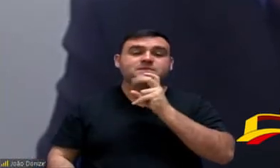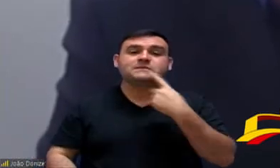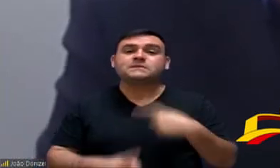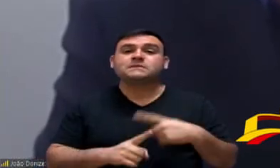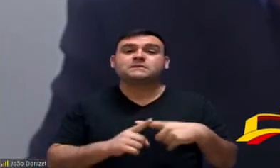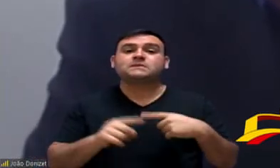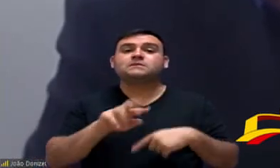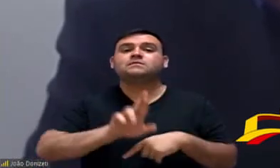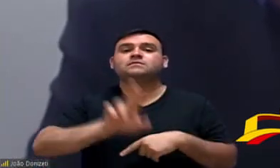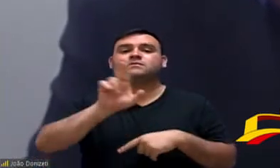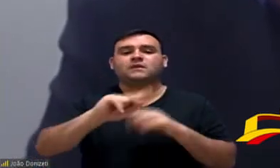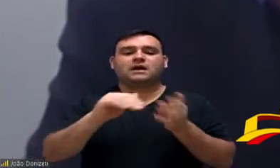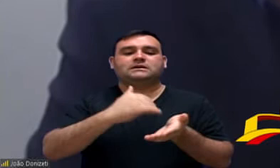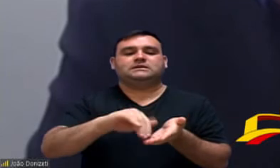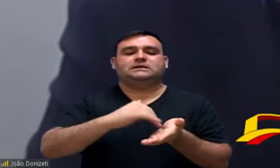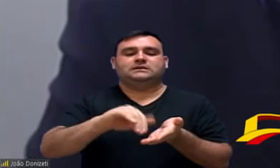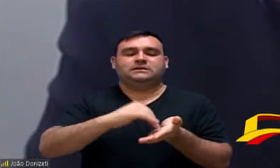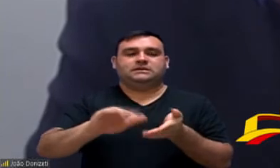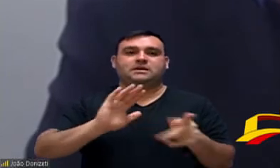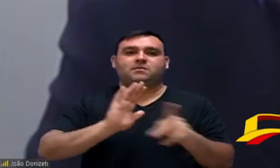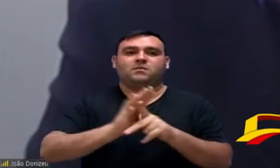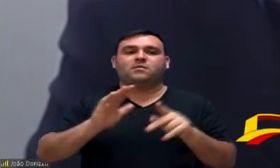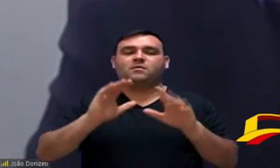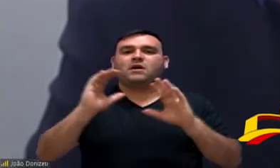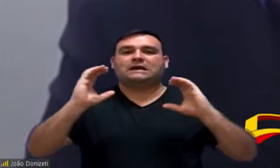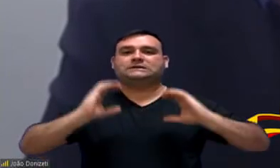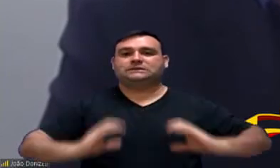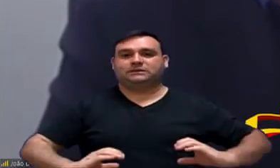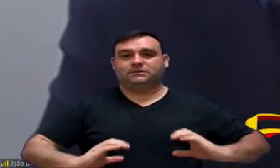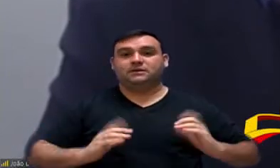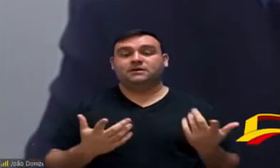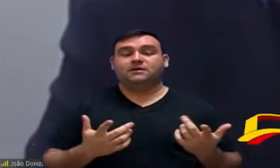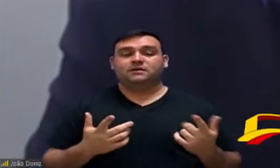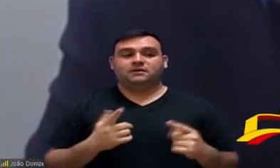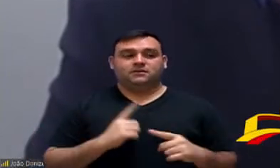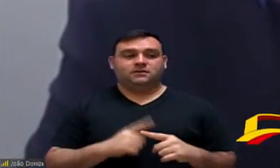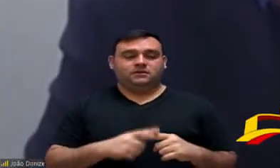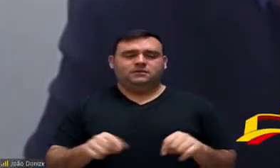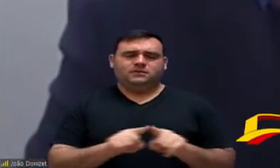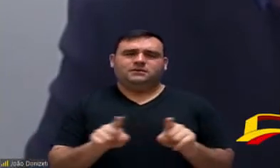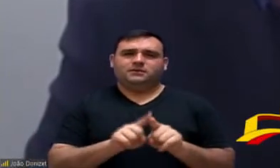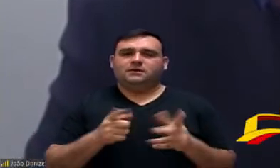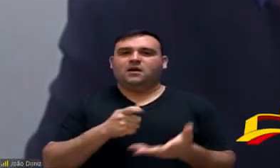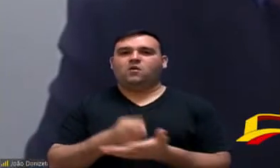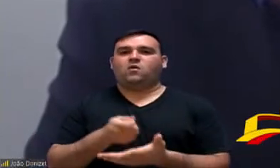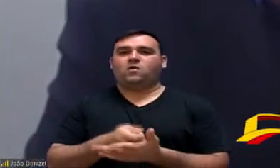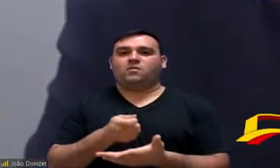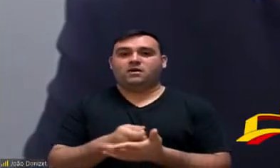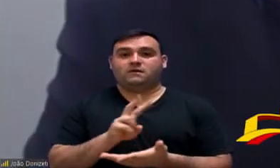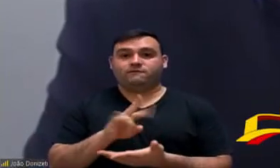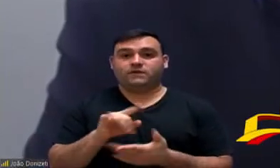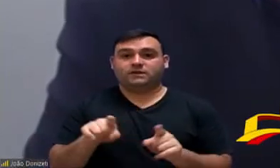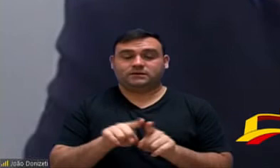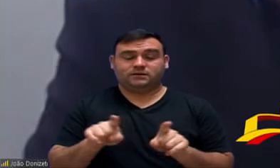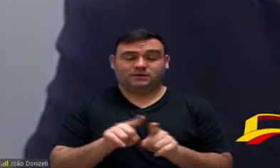a coordenação da Secretaria da Cidadania, a quem eu peço e vou cobrar que dê